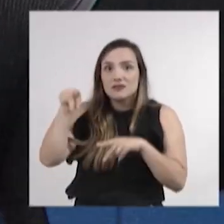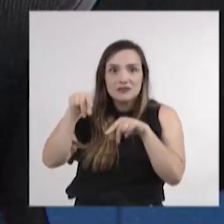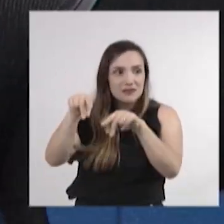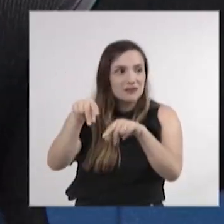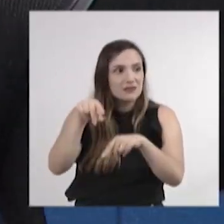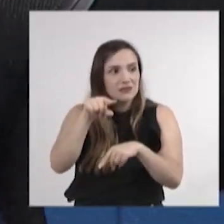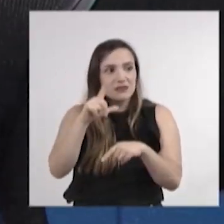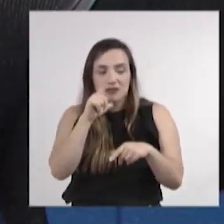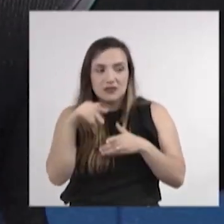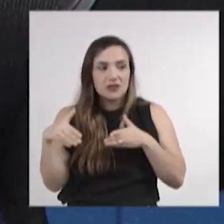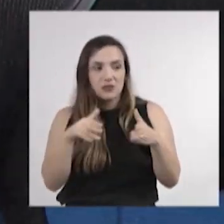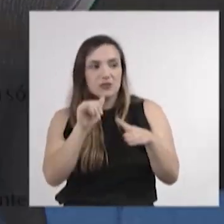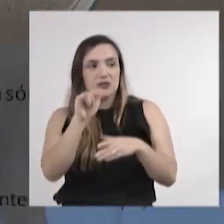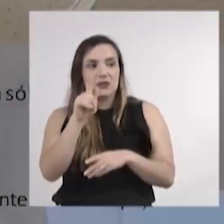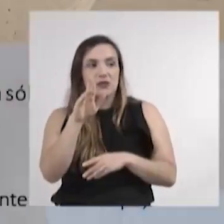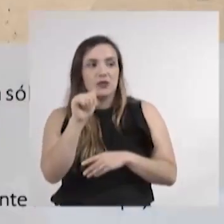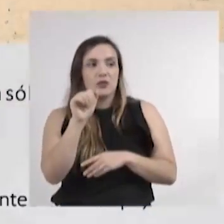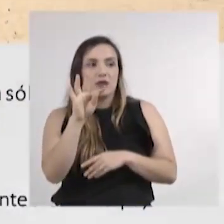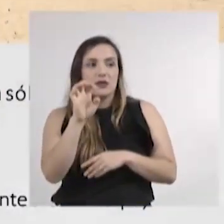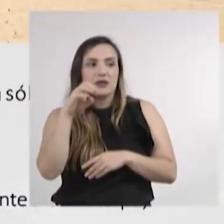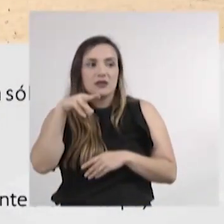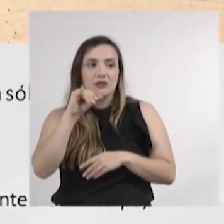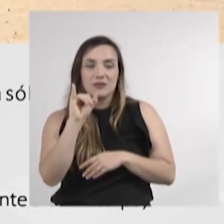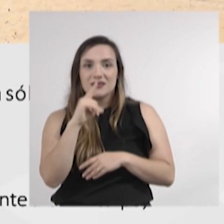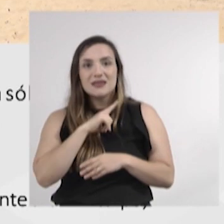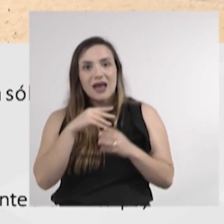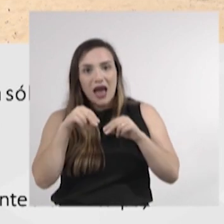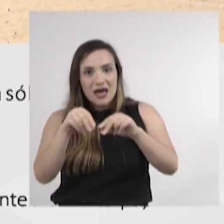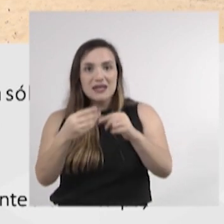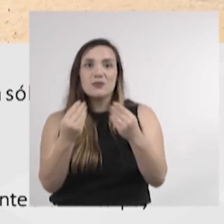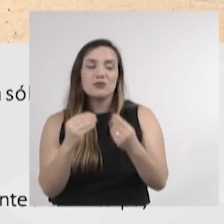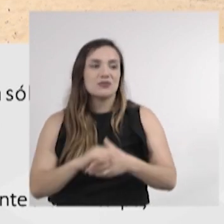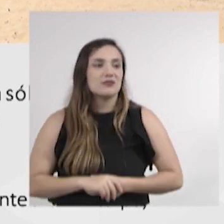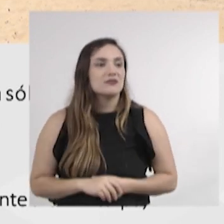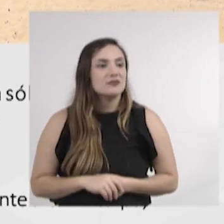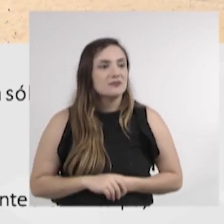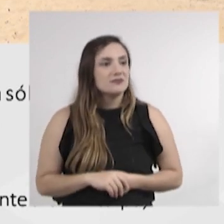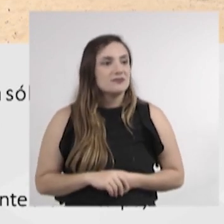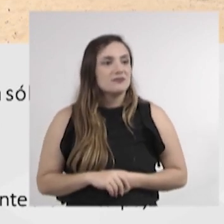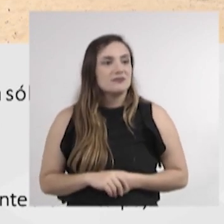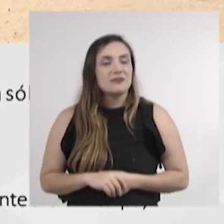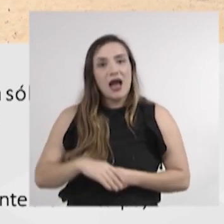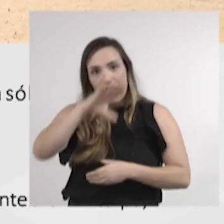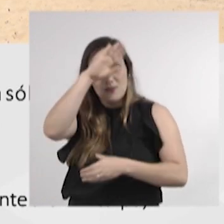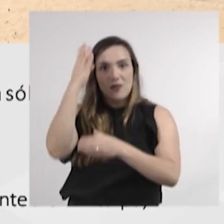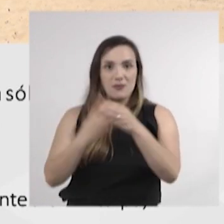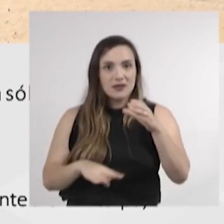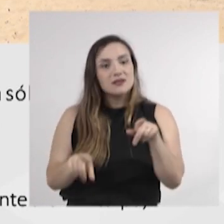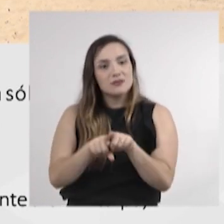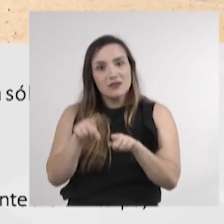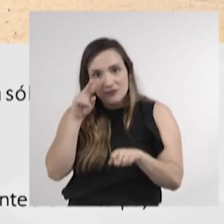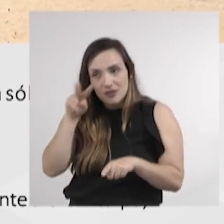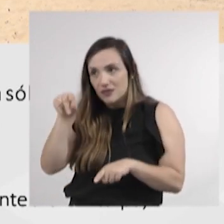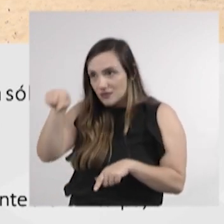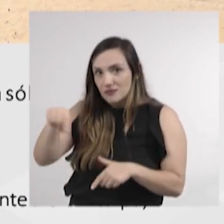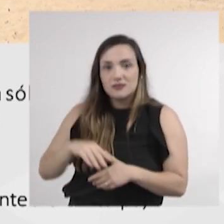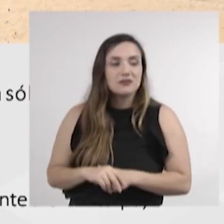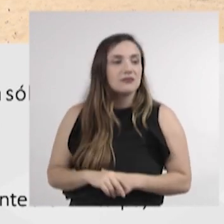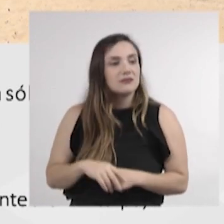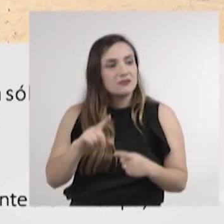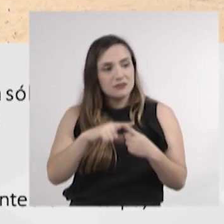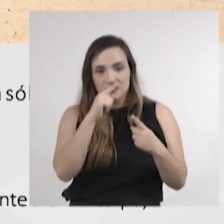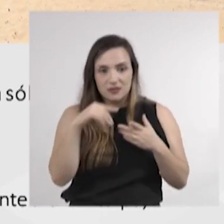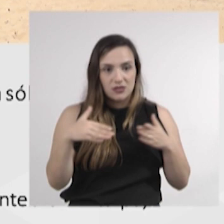vocês. Aí é o Iguatemi. Tá? Então, nos rios Iguatemi e Amambai, tem monitoramento aqui nos rios de vocês que são monitorados, é o